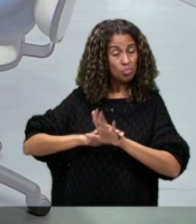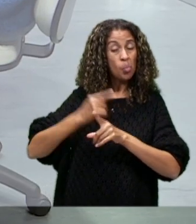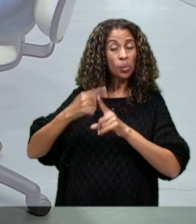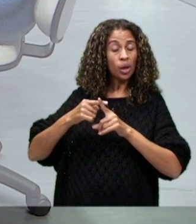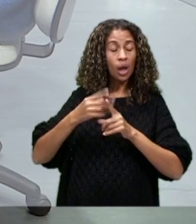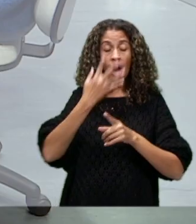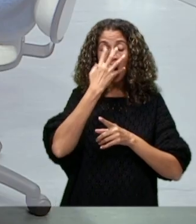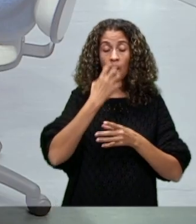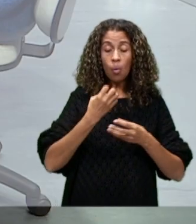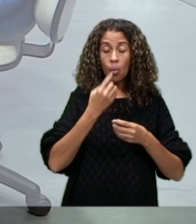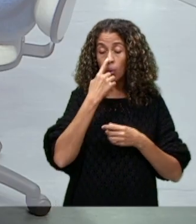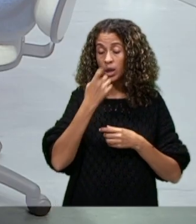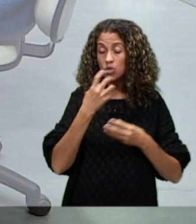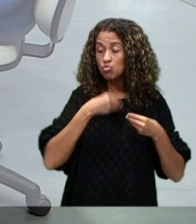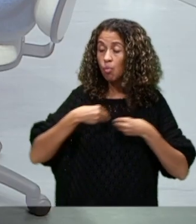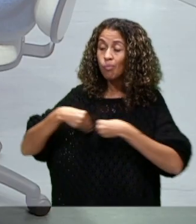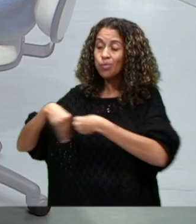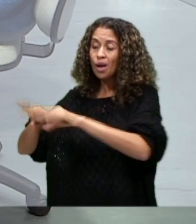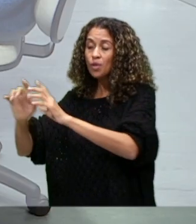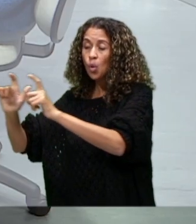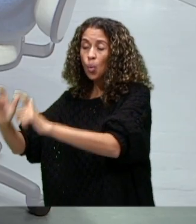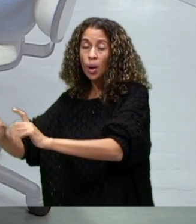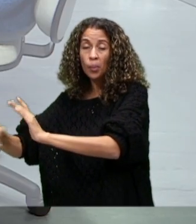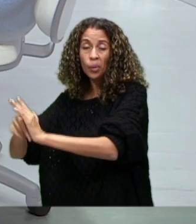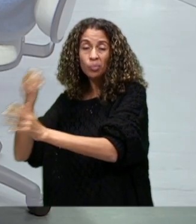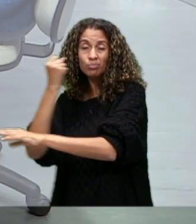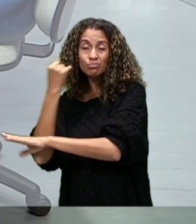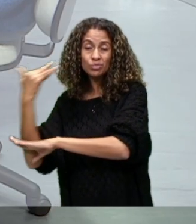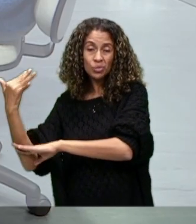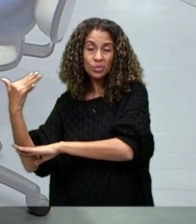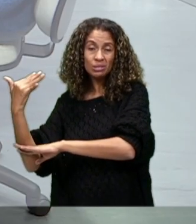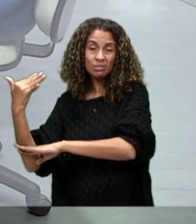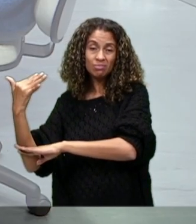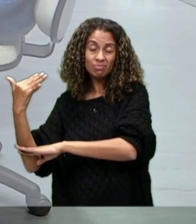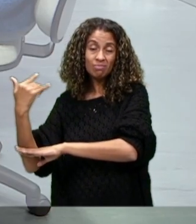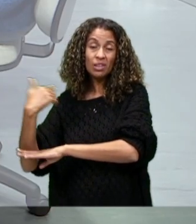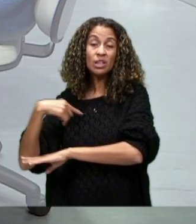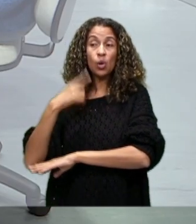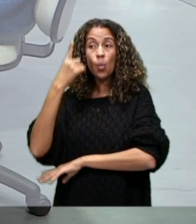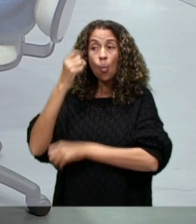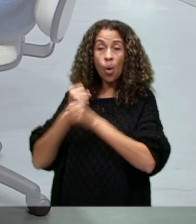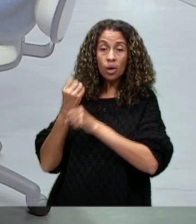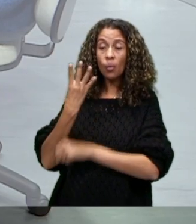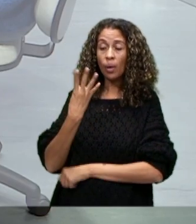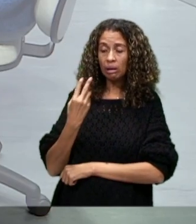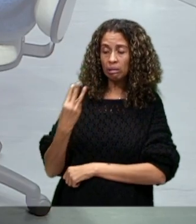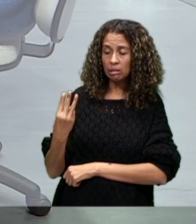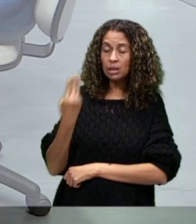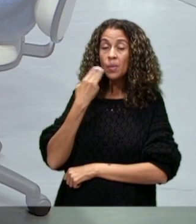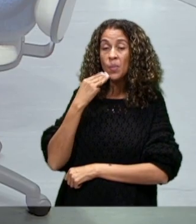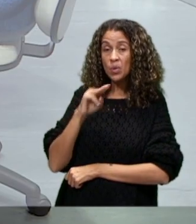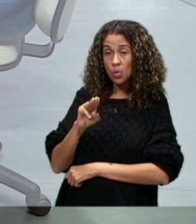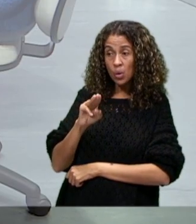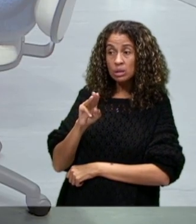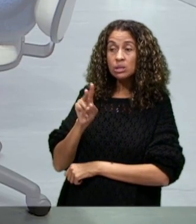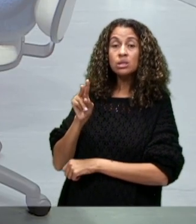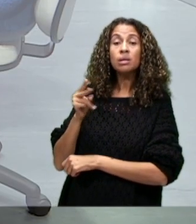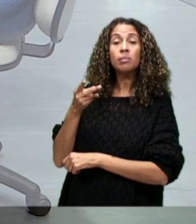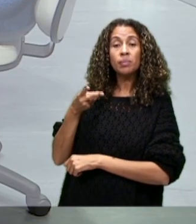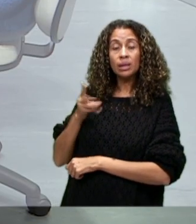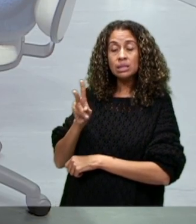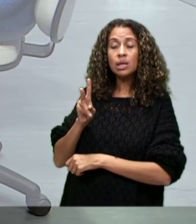aterro sanitário. Né? E hoje a gente está gastando 43 milhões de reais em um ano para fazer essa manutenção